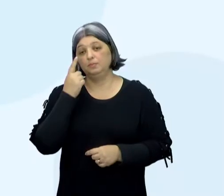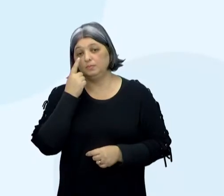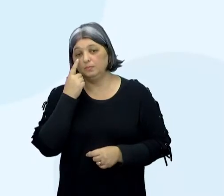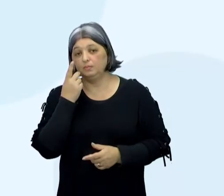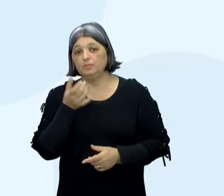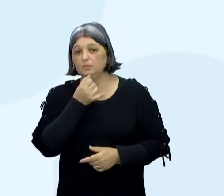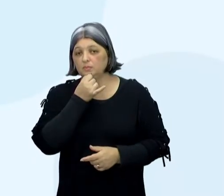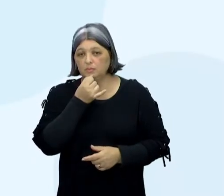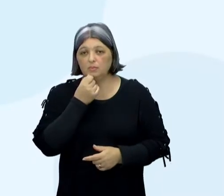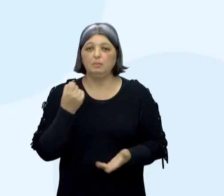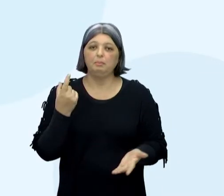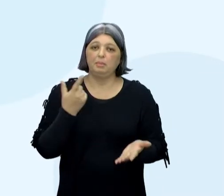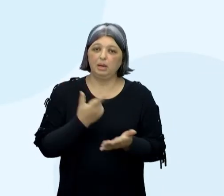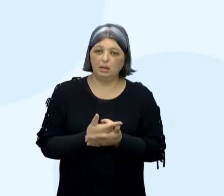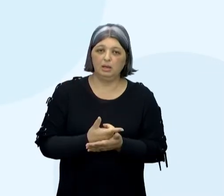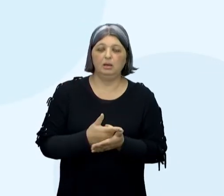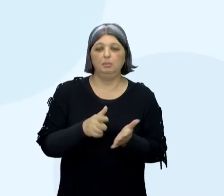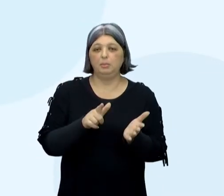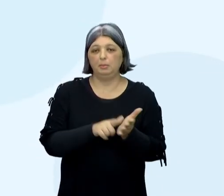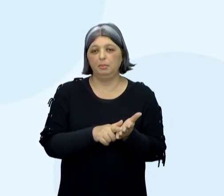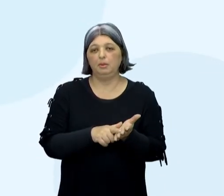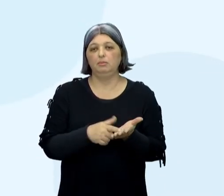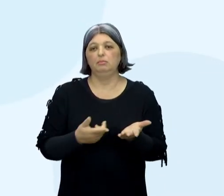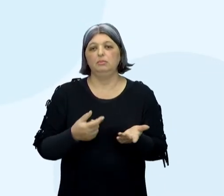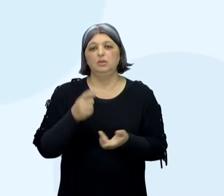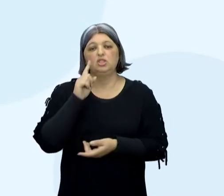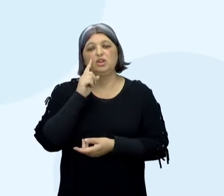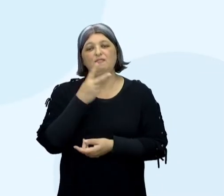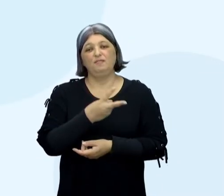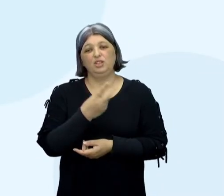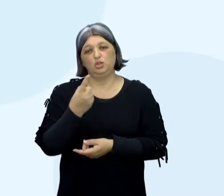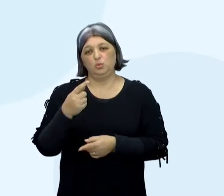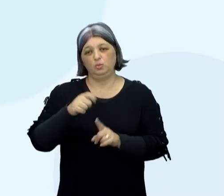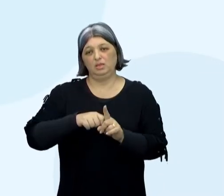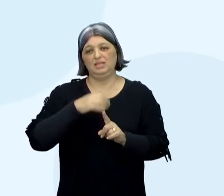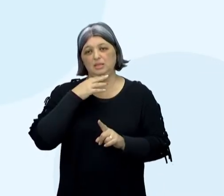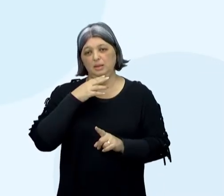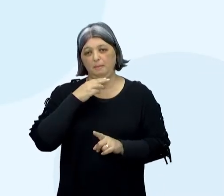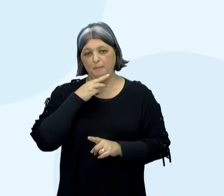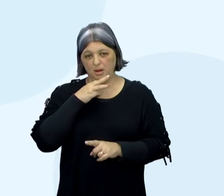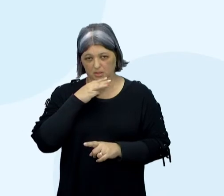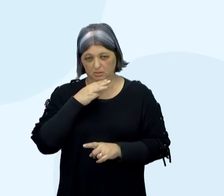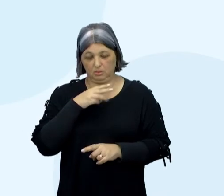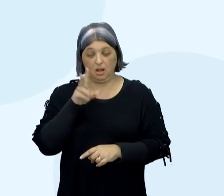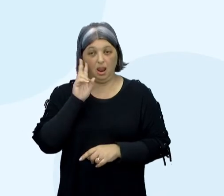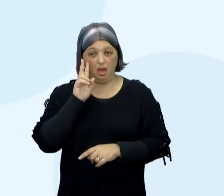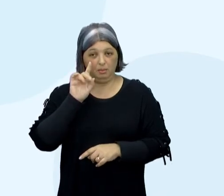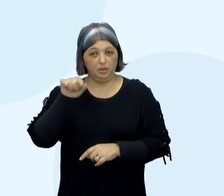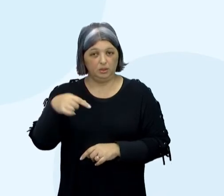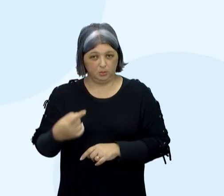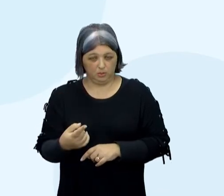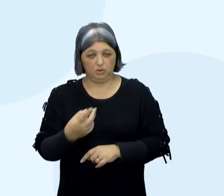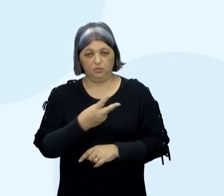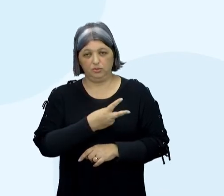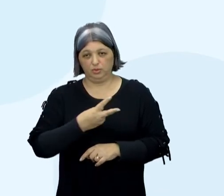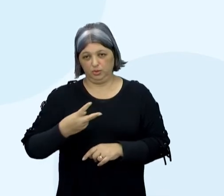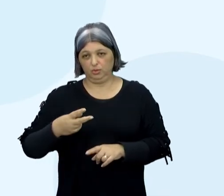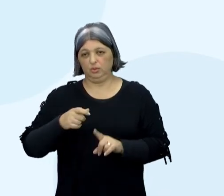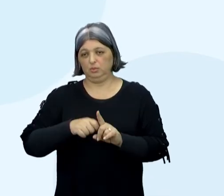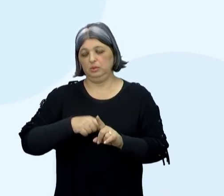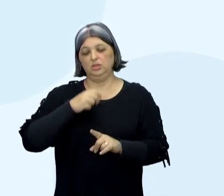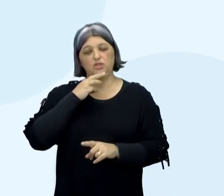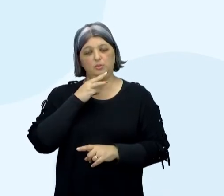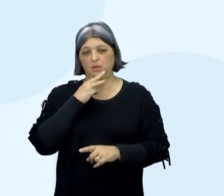supor que você pague esse boleto no dia 21 de março. Lembrando que depois do dia 22 de